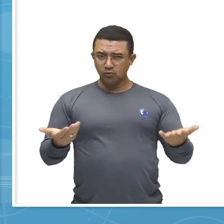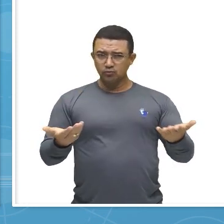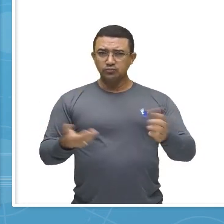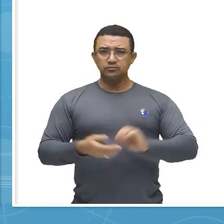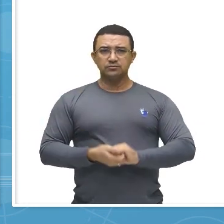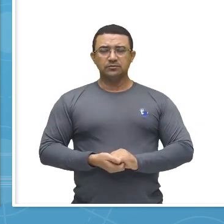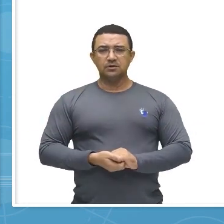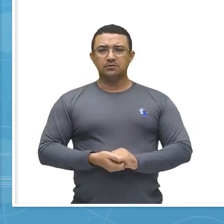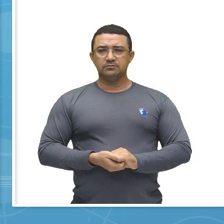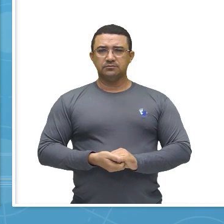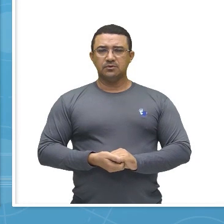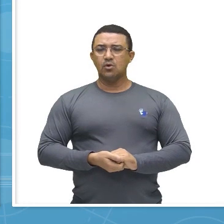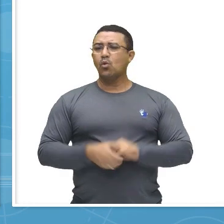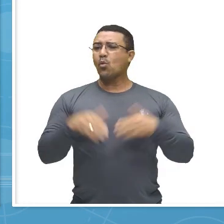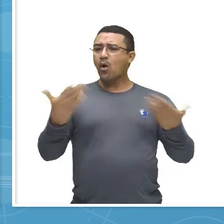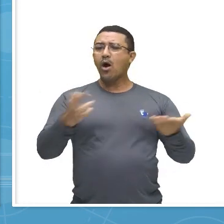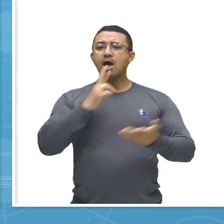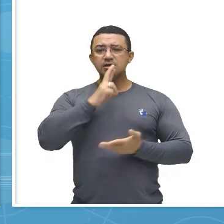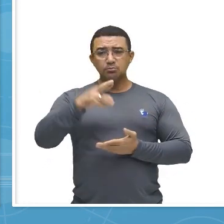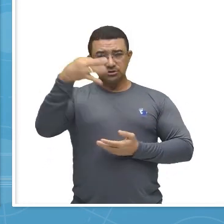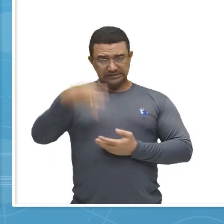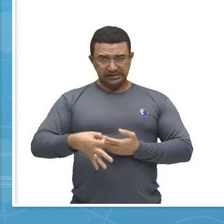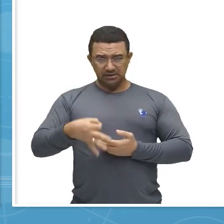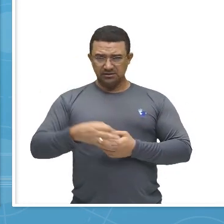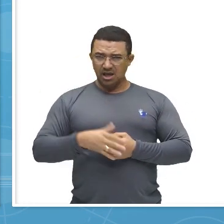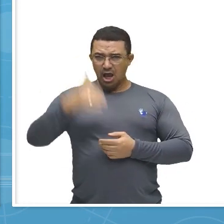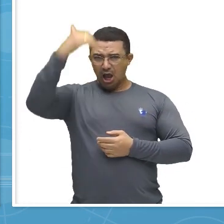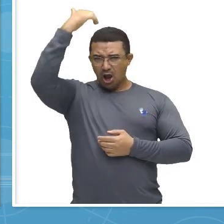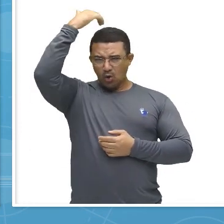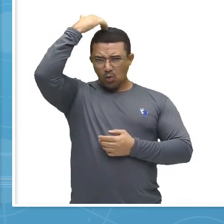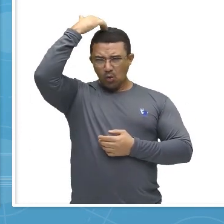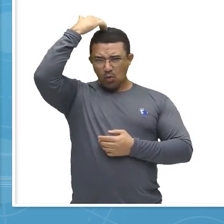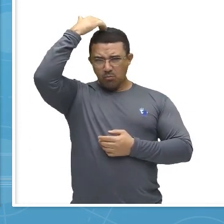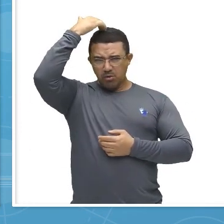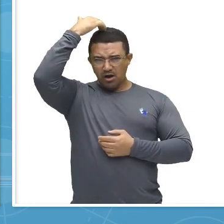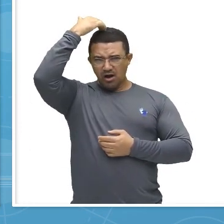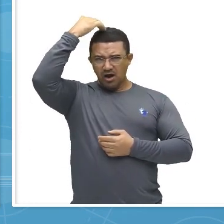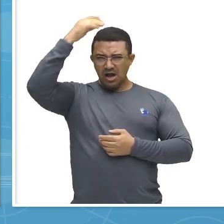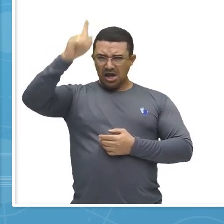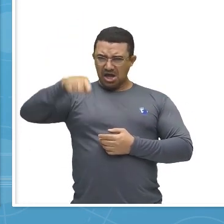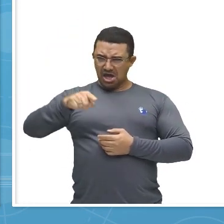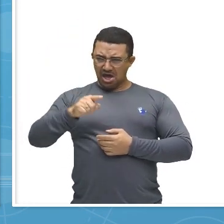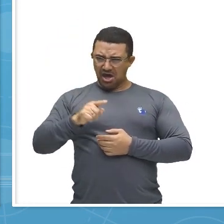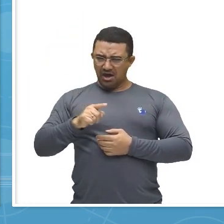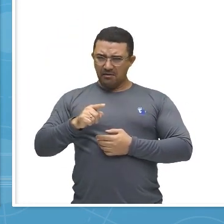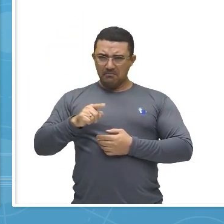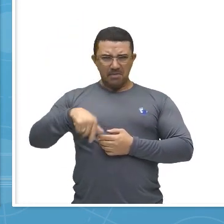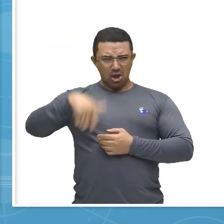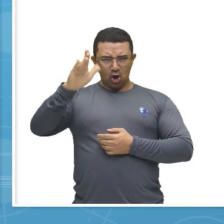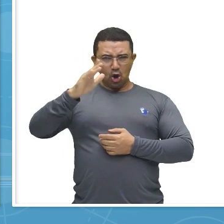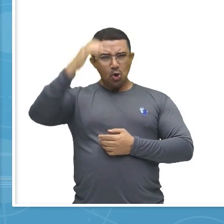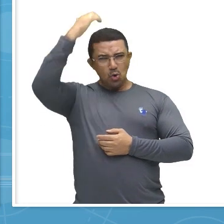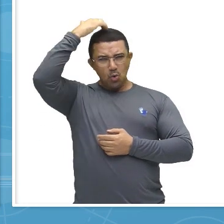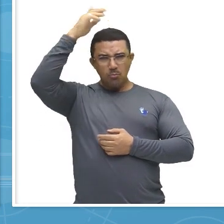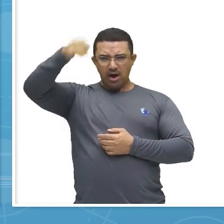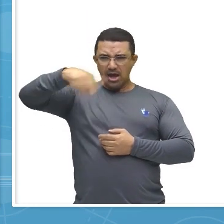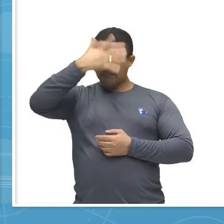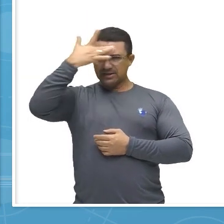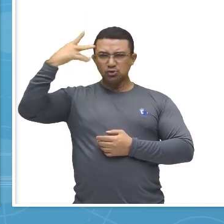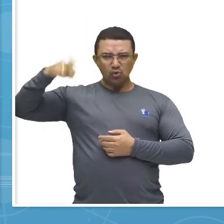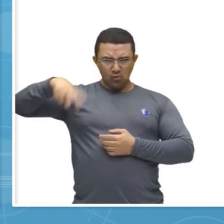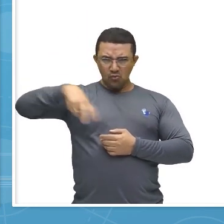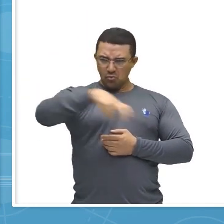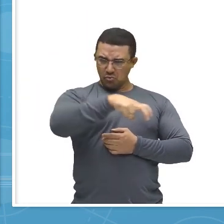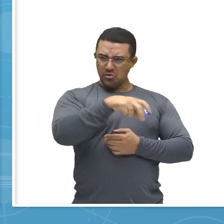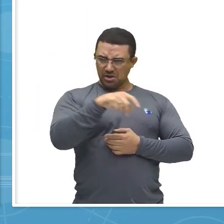aí, qual é a resposta correta? Que a culpa maior do futuro acidente cabe ao transeunte? É o transeunte, o